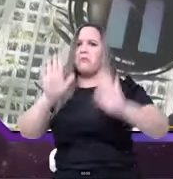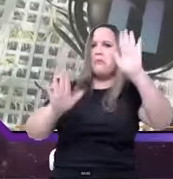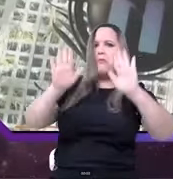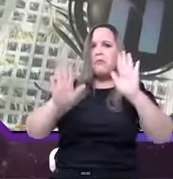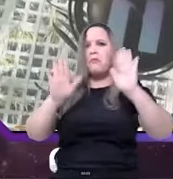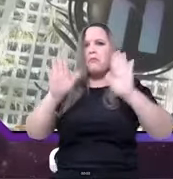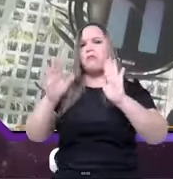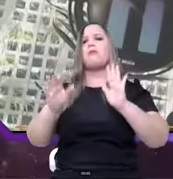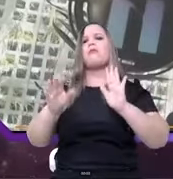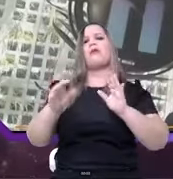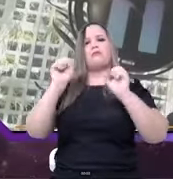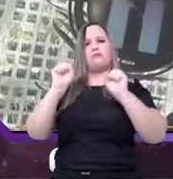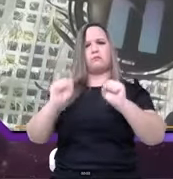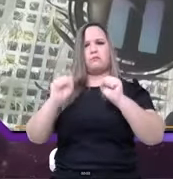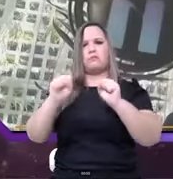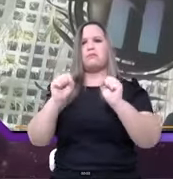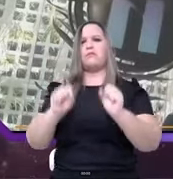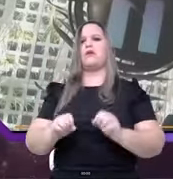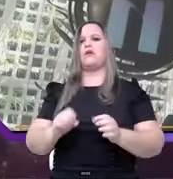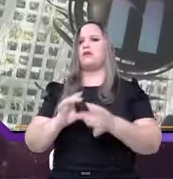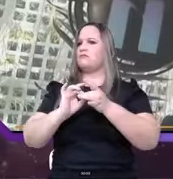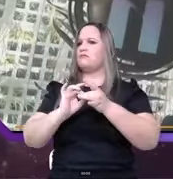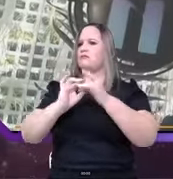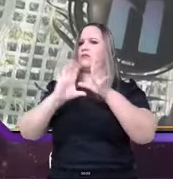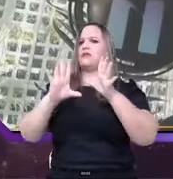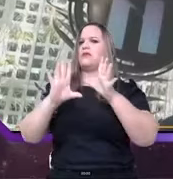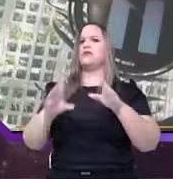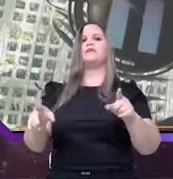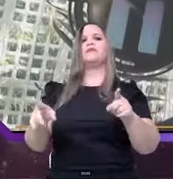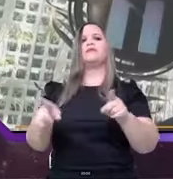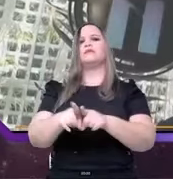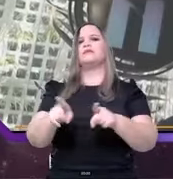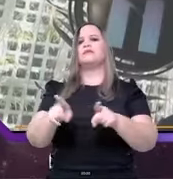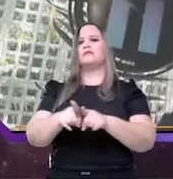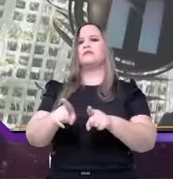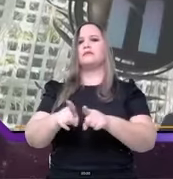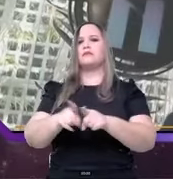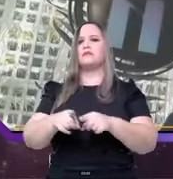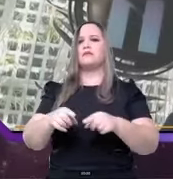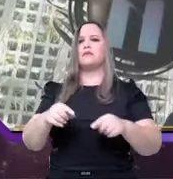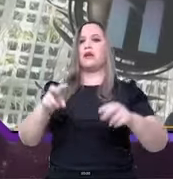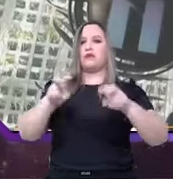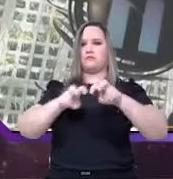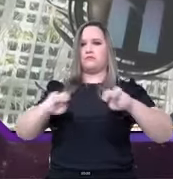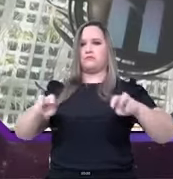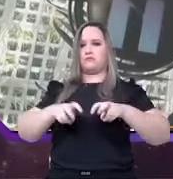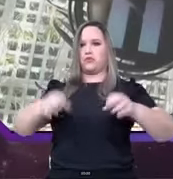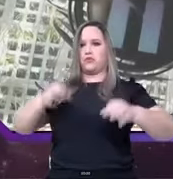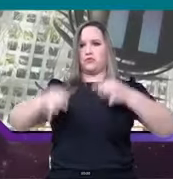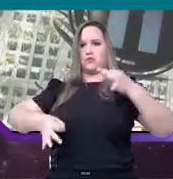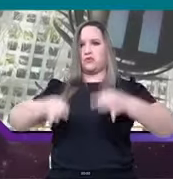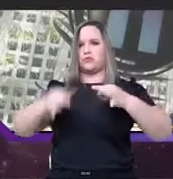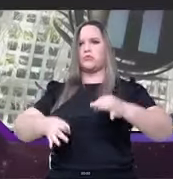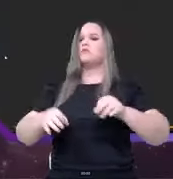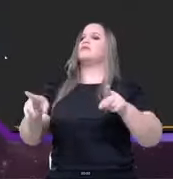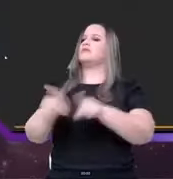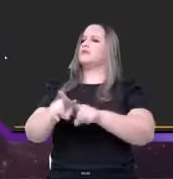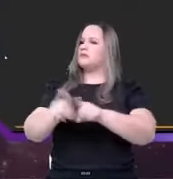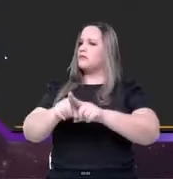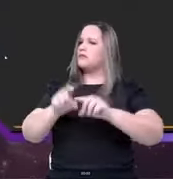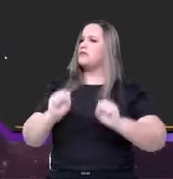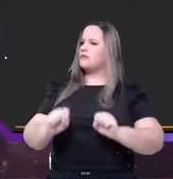da testemunha e conclamar aos participantes, nossos jurados, que também enviem perguntas